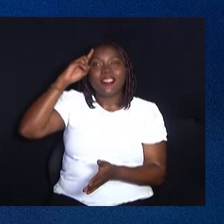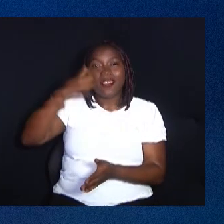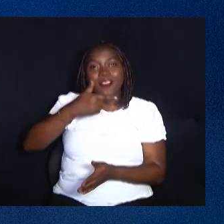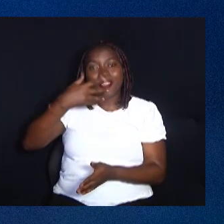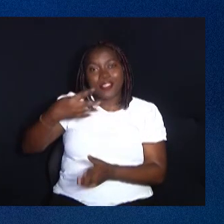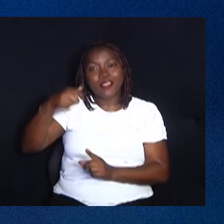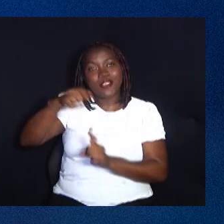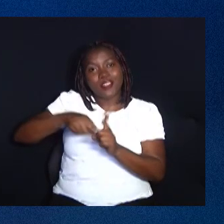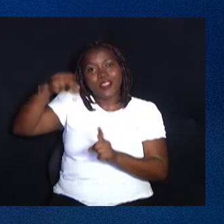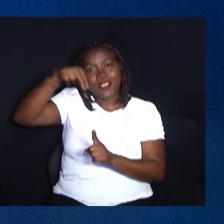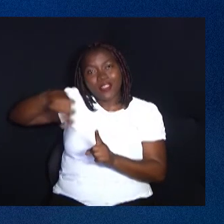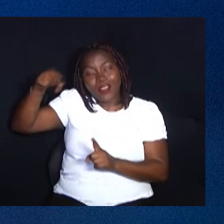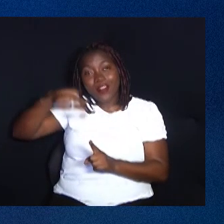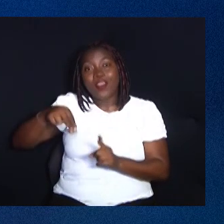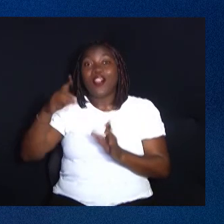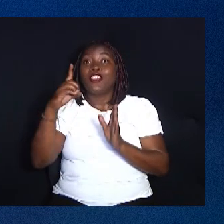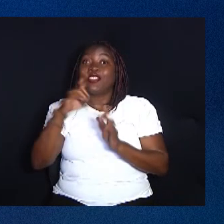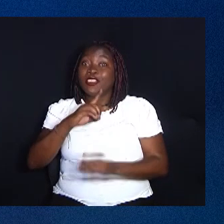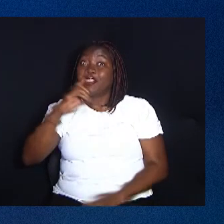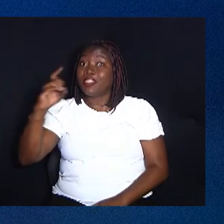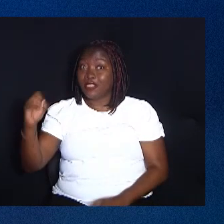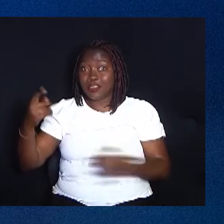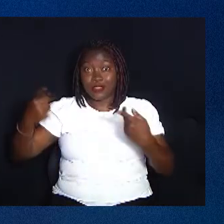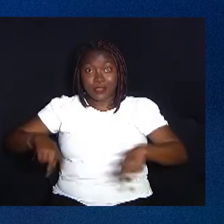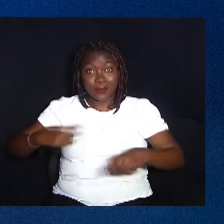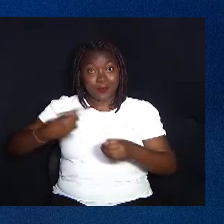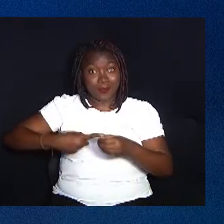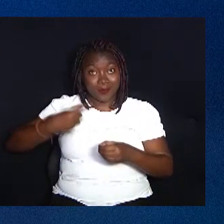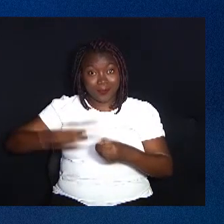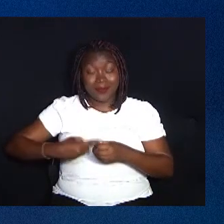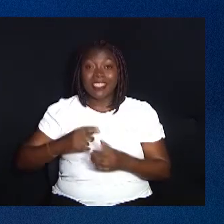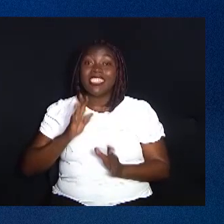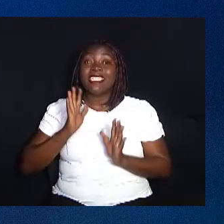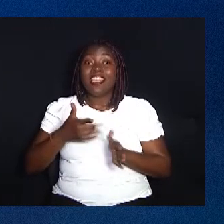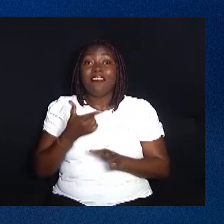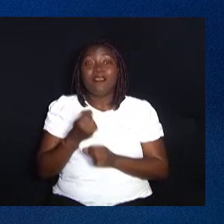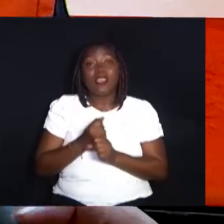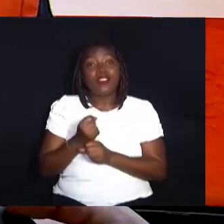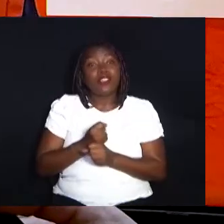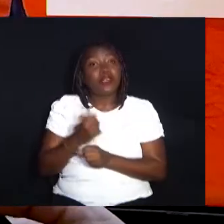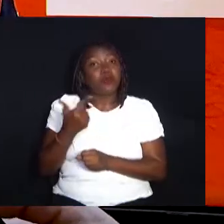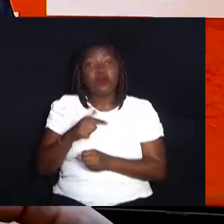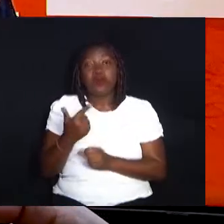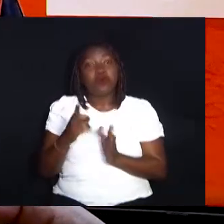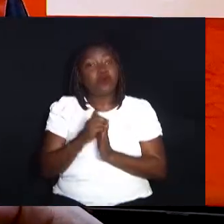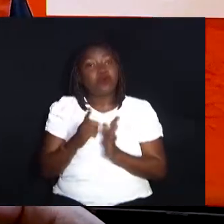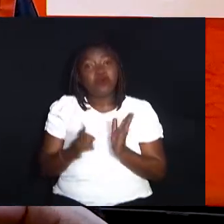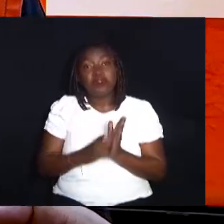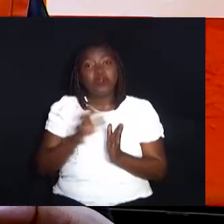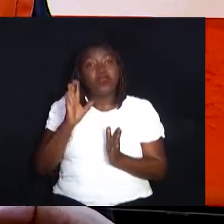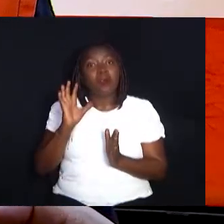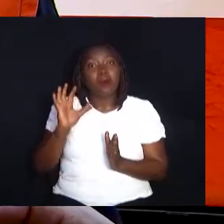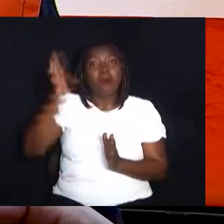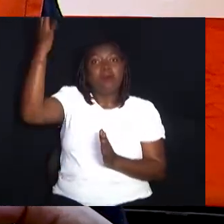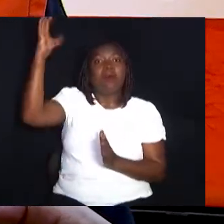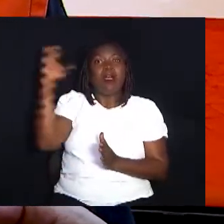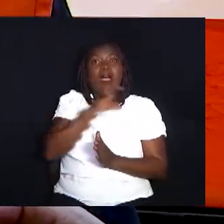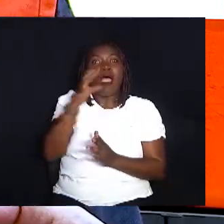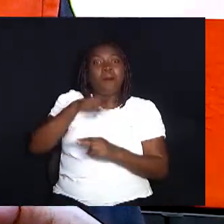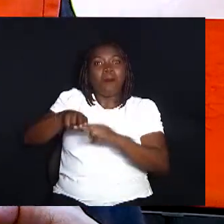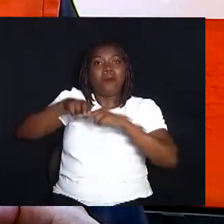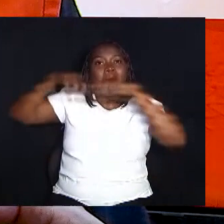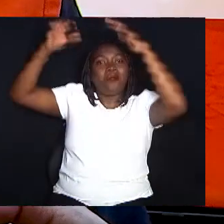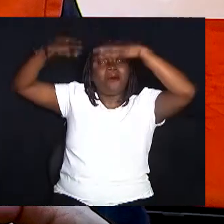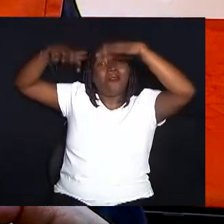sexta-feira dia 24 de novembro no Diário Oficial do Município Faz 20 anos que nós não tínhamos decreto de situação de